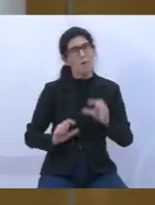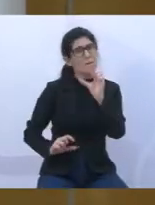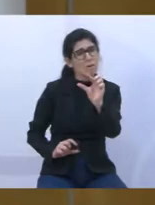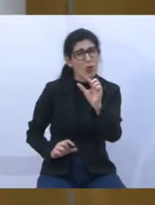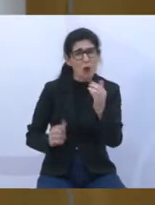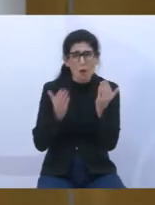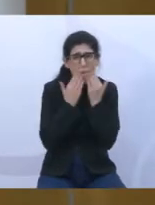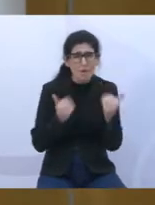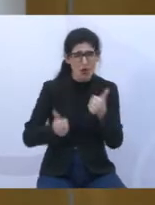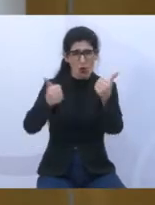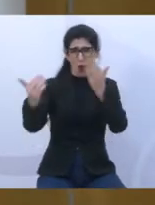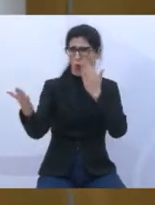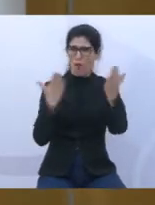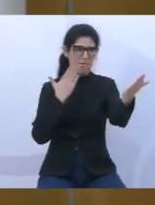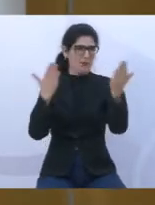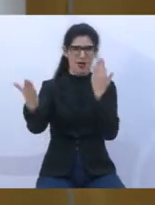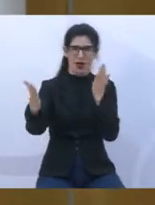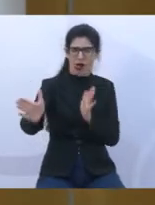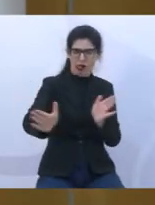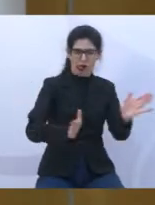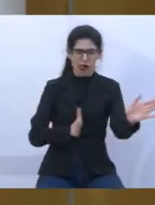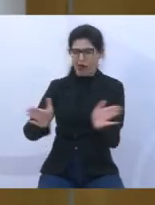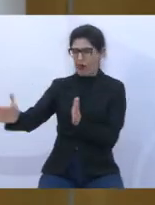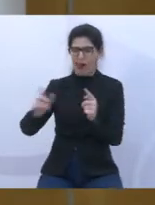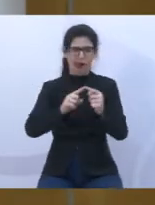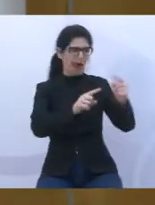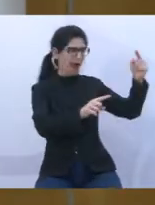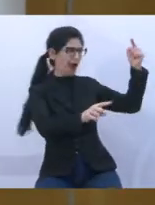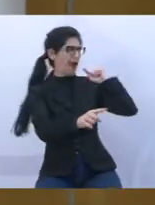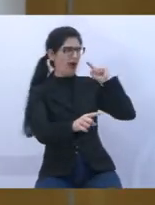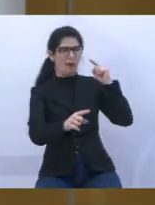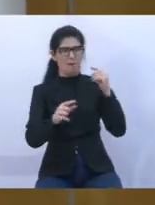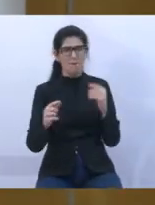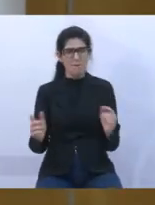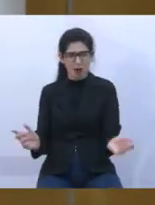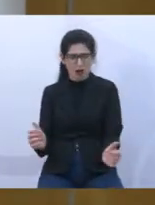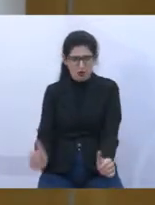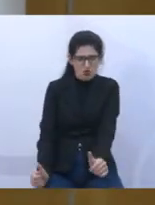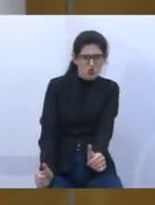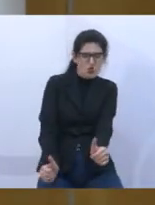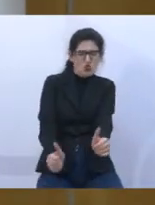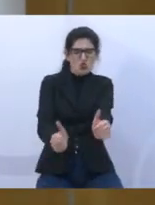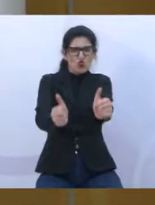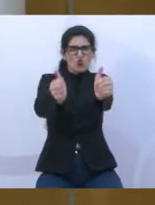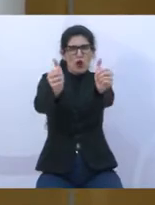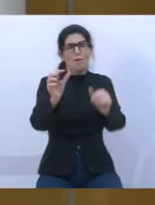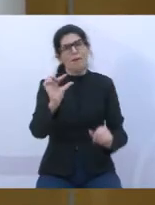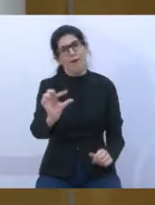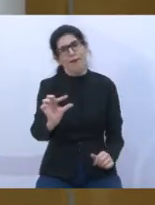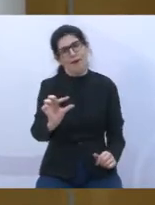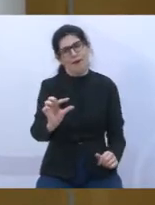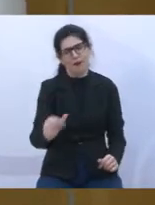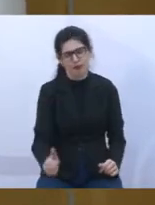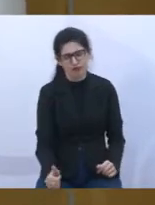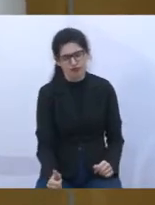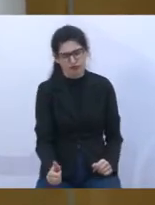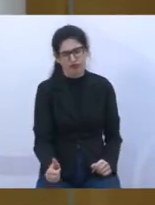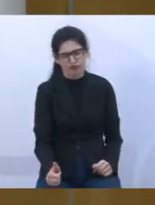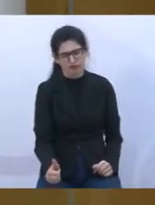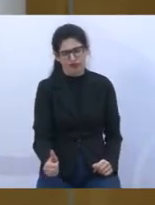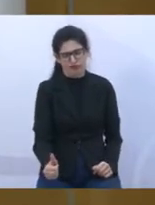trabalhos tá aqui no que a população esperou tanto então os meses os anos eles vão se